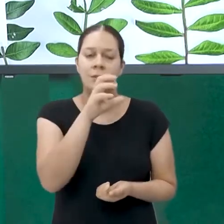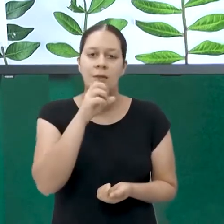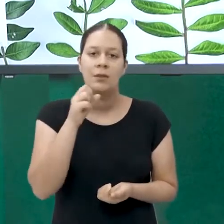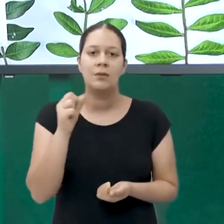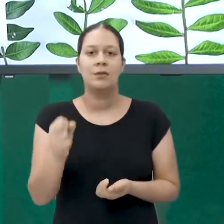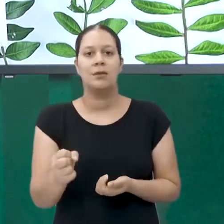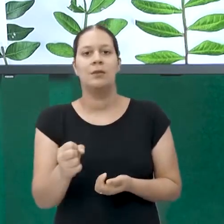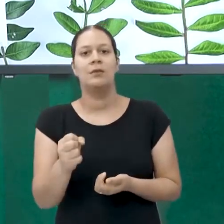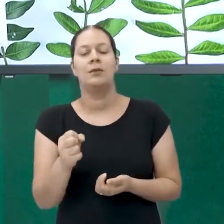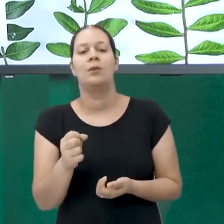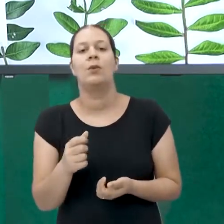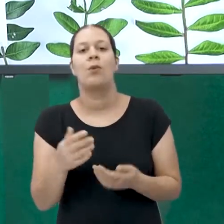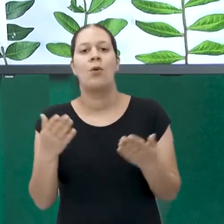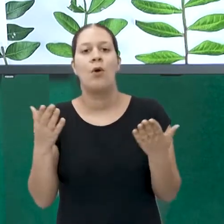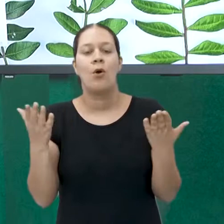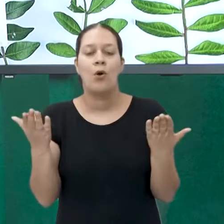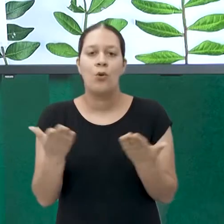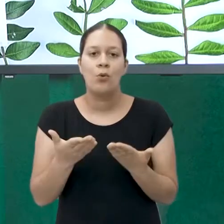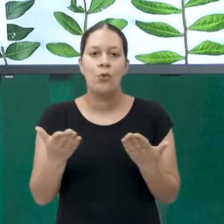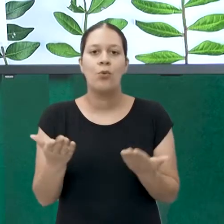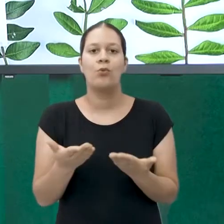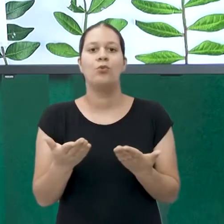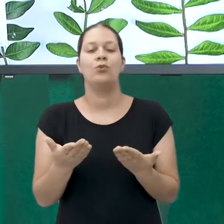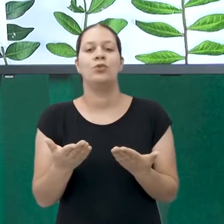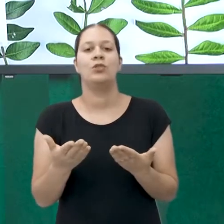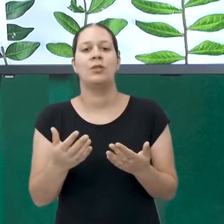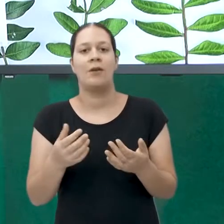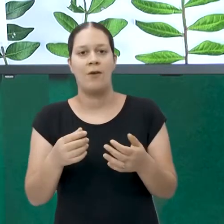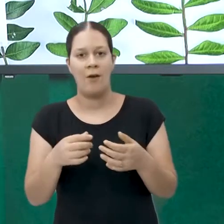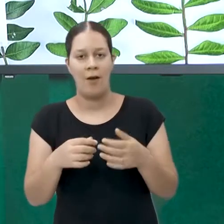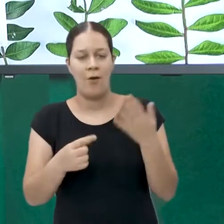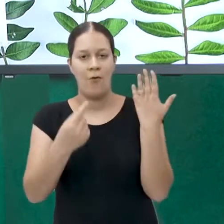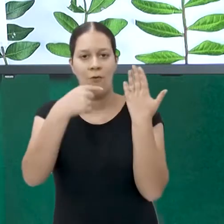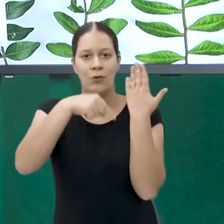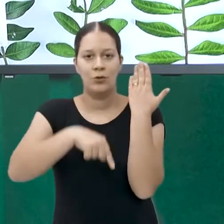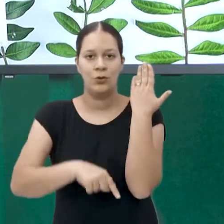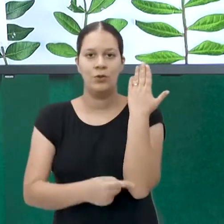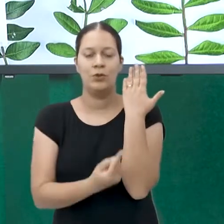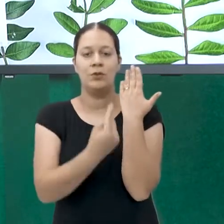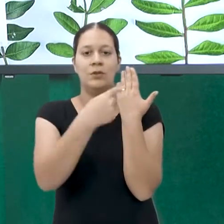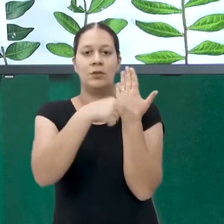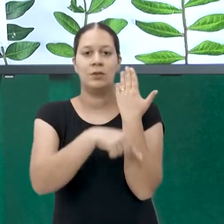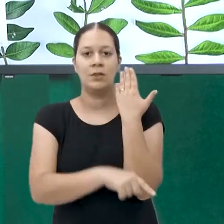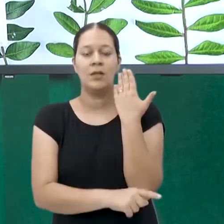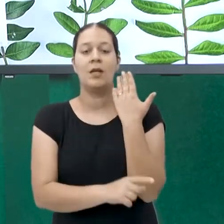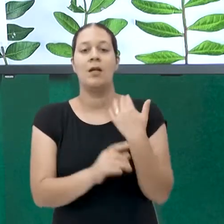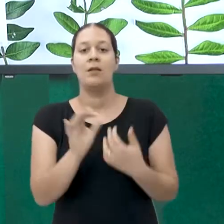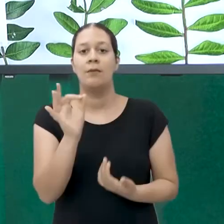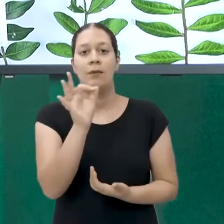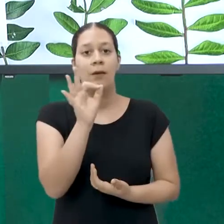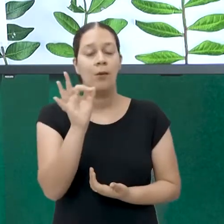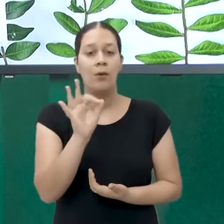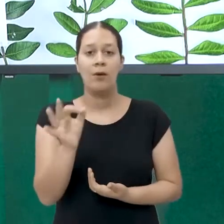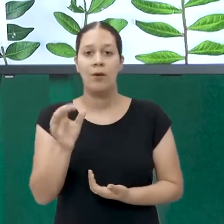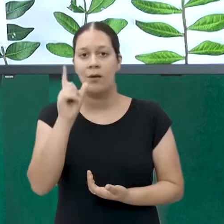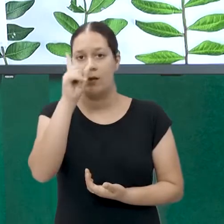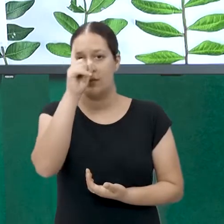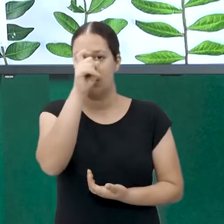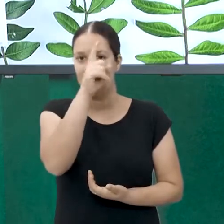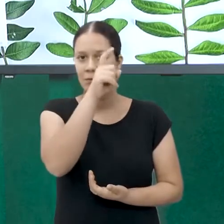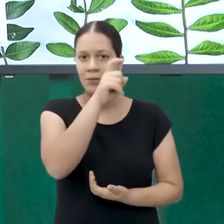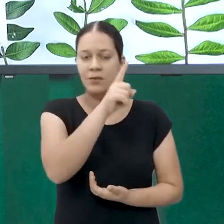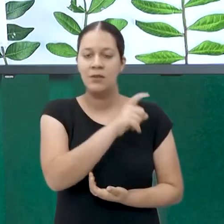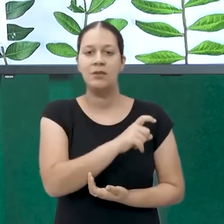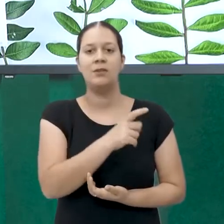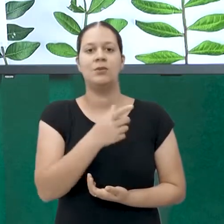sobre fotossíntese. Beleza? Não é difícil, eu sempre falo isso porque sempre fica na cabeça das